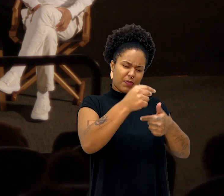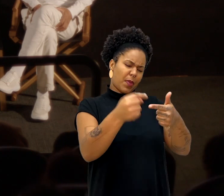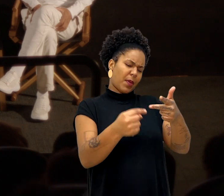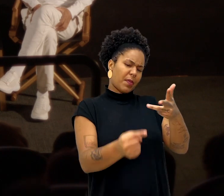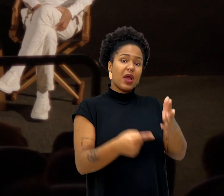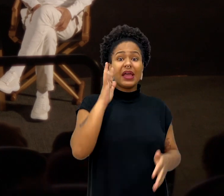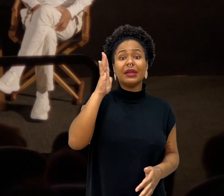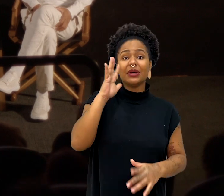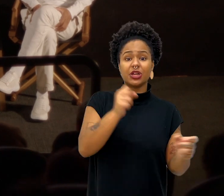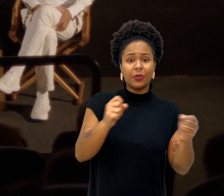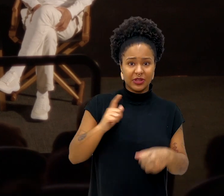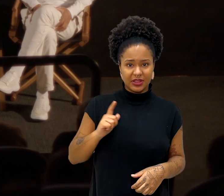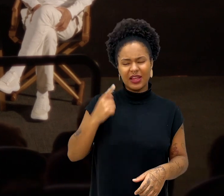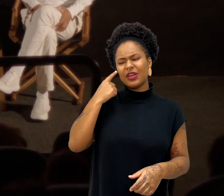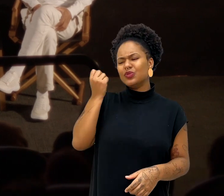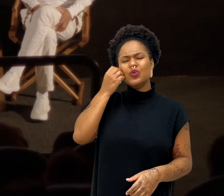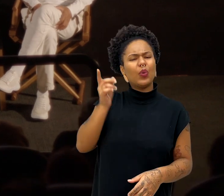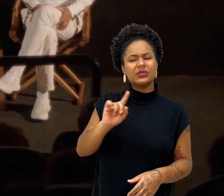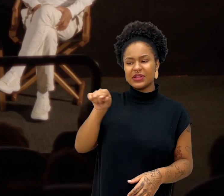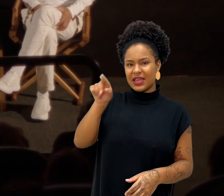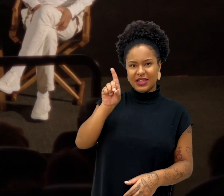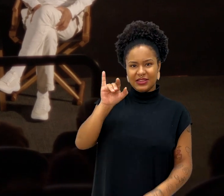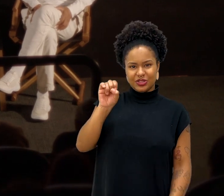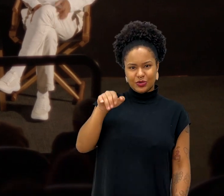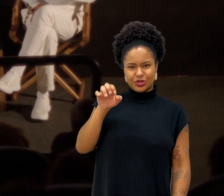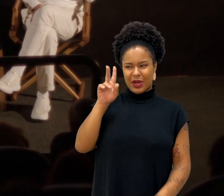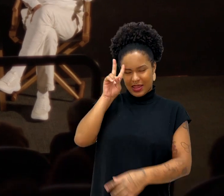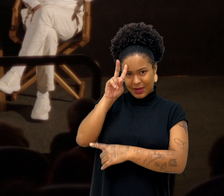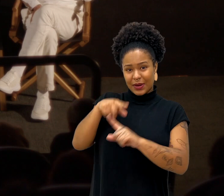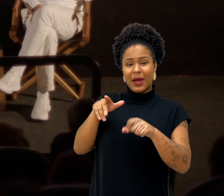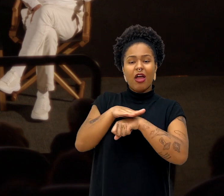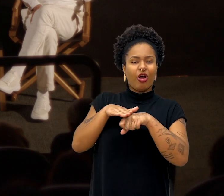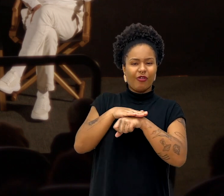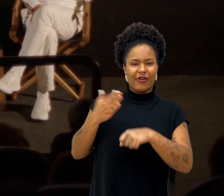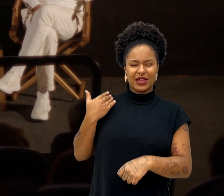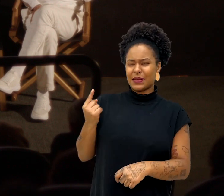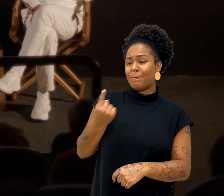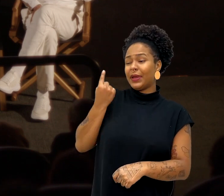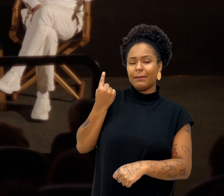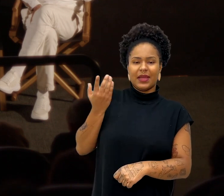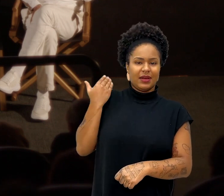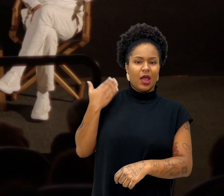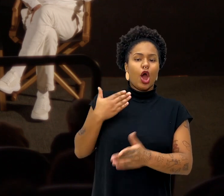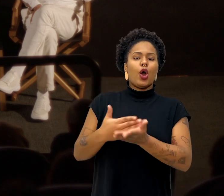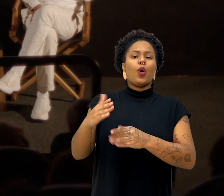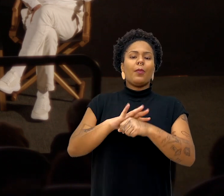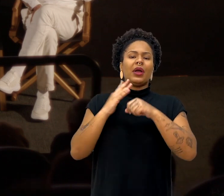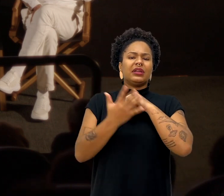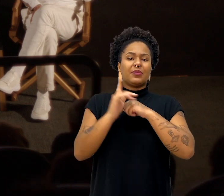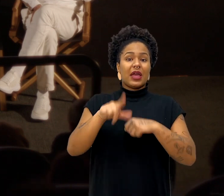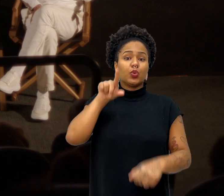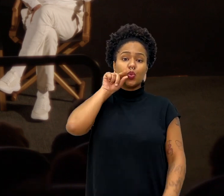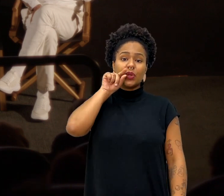o poder. Eu lembro uma vez, não sei se o Diosmar vai lembrar, mas uma vez a gente estava numa conversa, uma das primeiras conversas que a gente fez quando começou a pandemia,